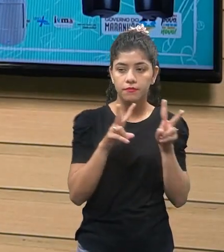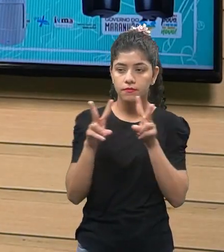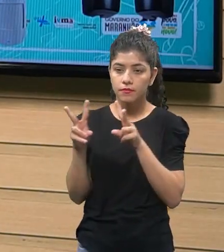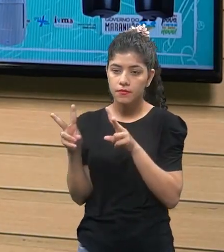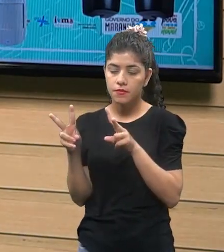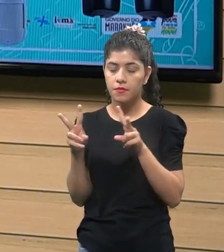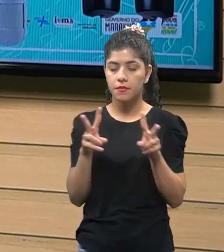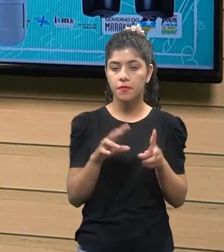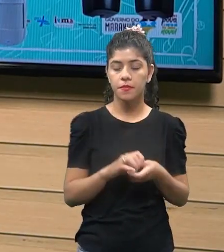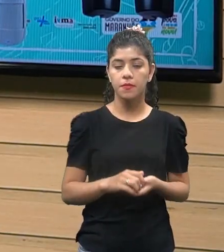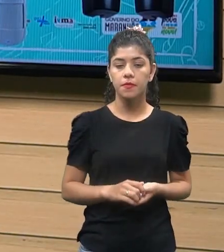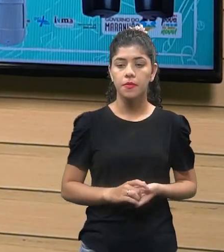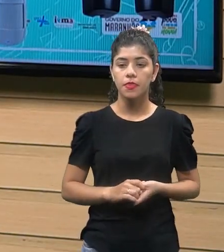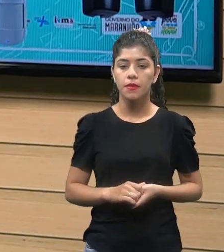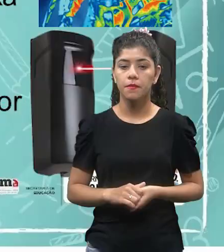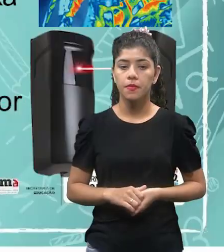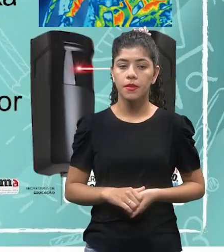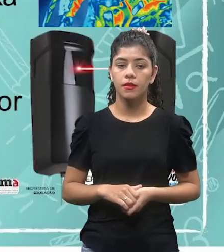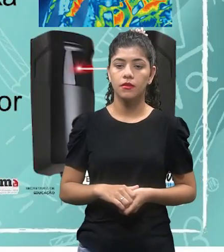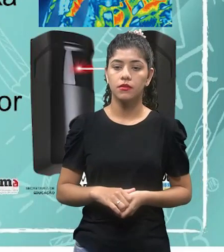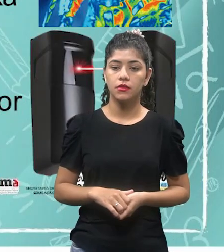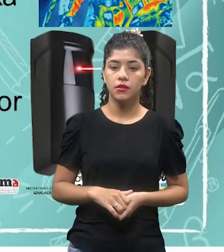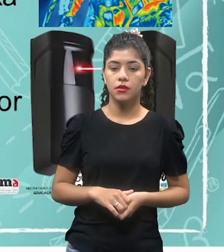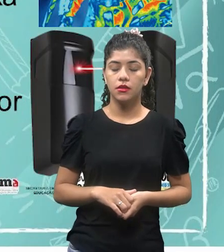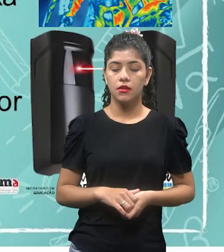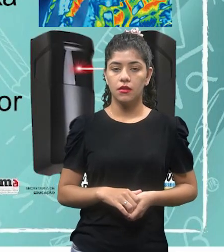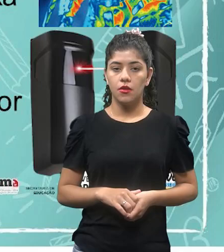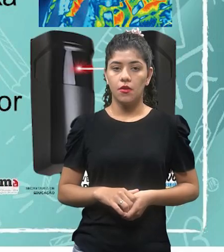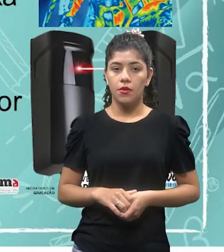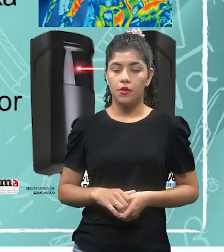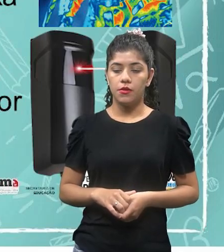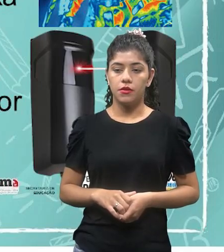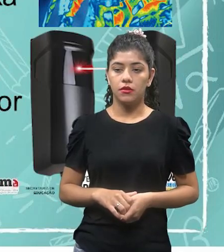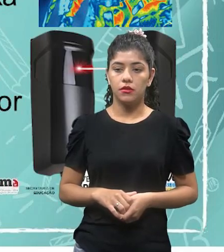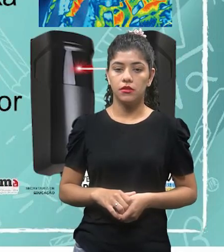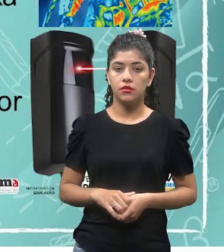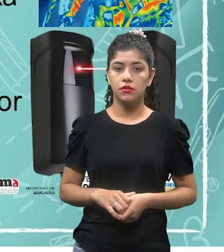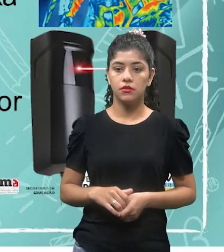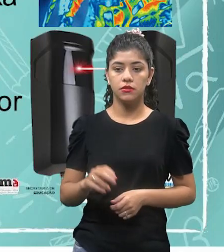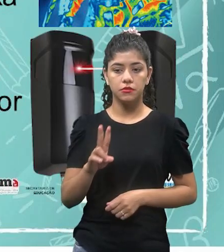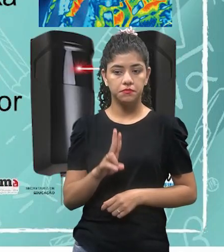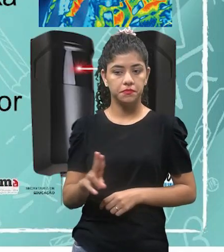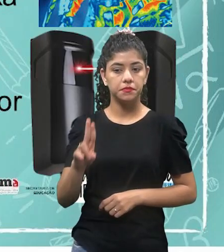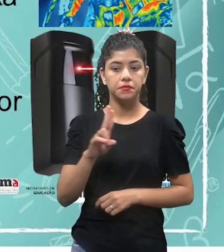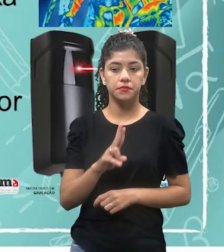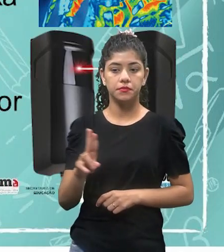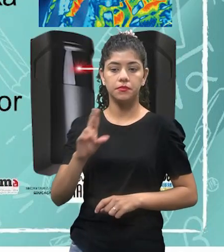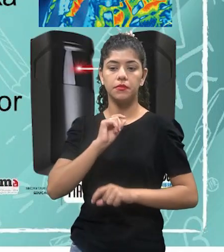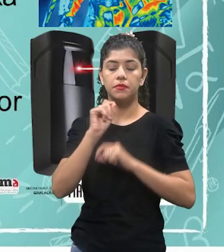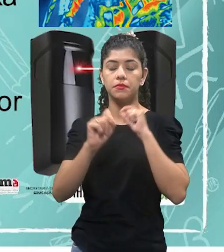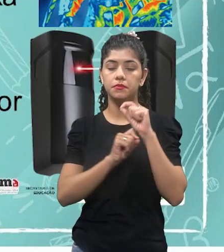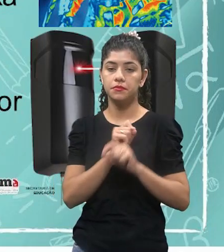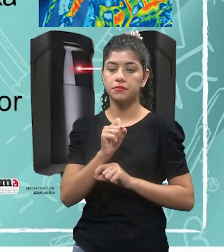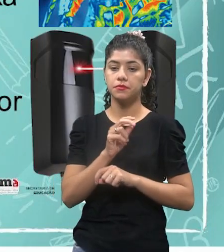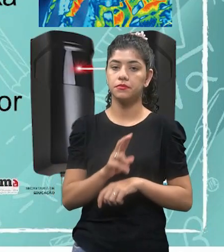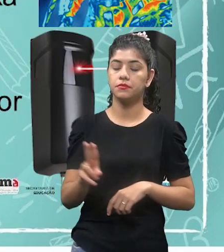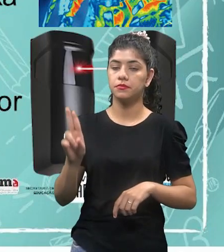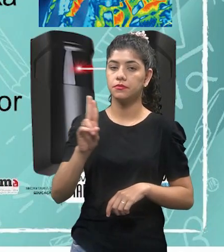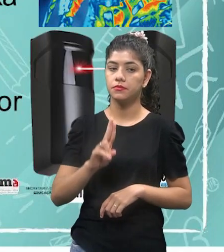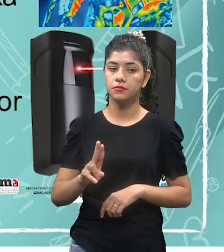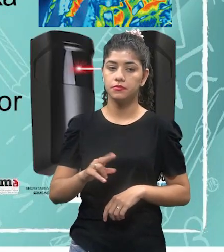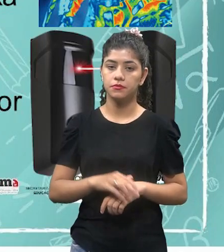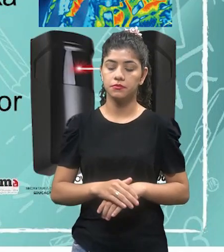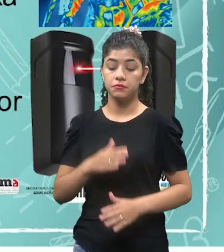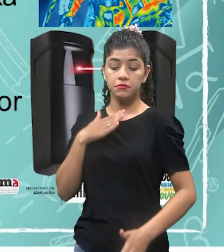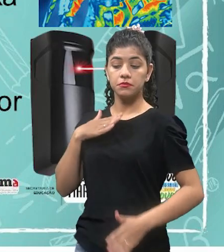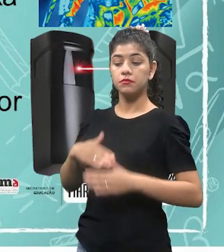observado, que era captado por ele. Os sensores infravermelhos são muito utilizados, seja em aplicações